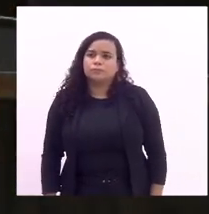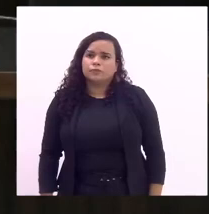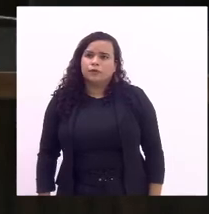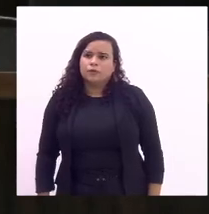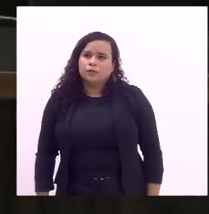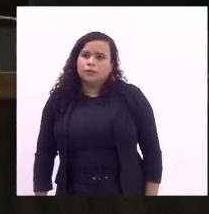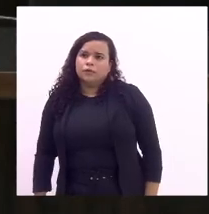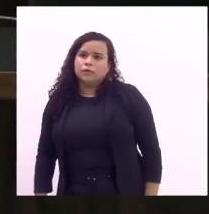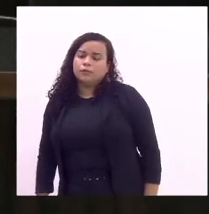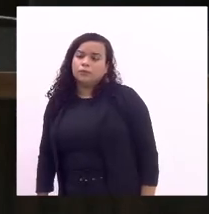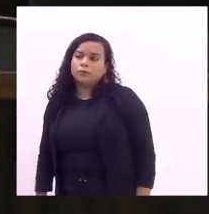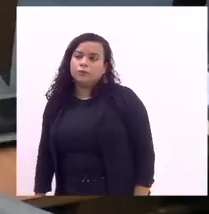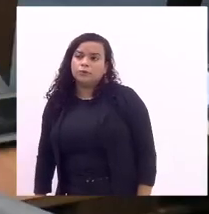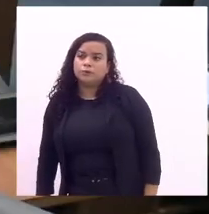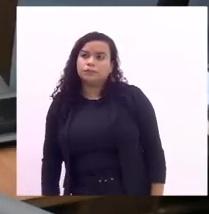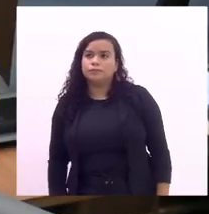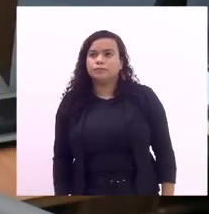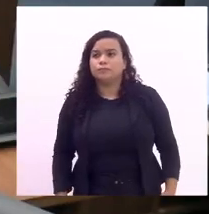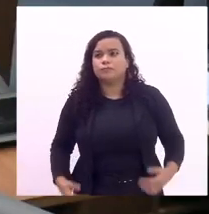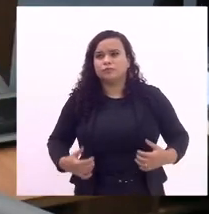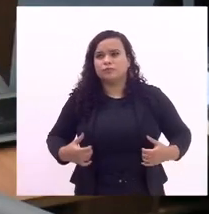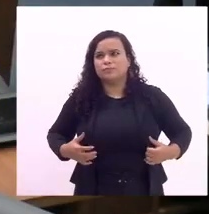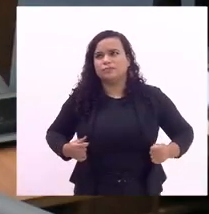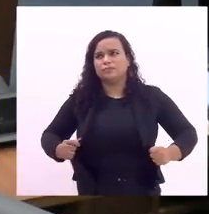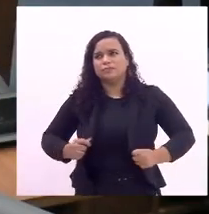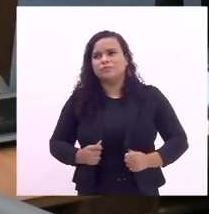Presidente, ajude-se de ordem, por favor.